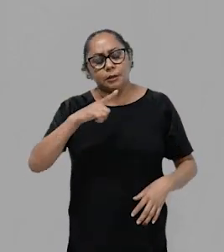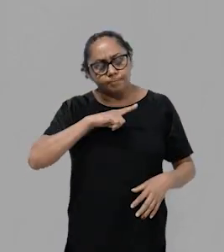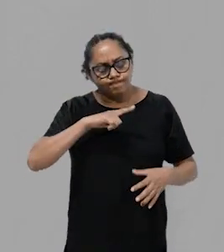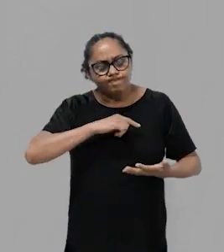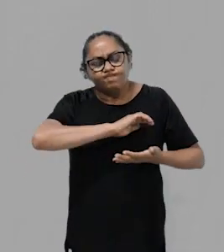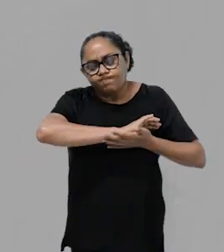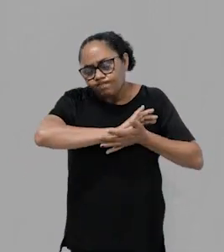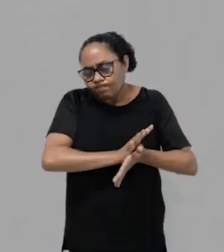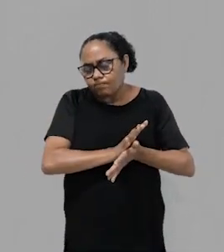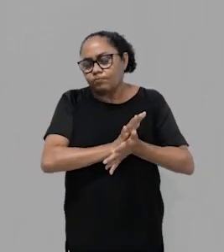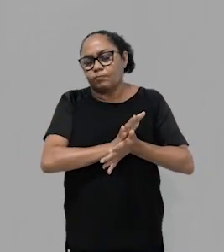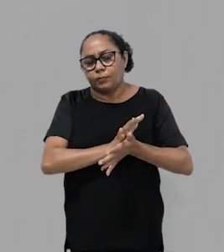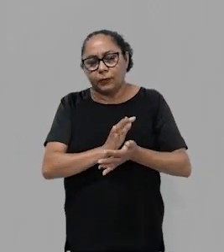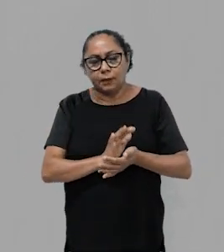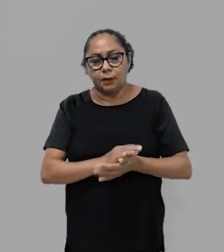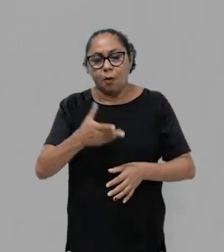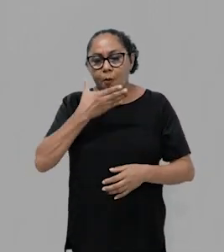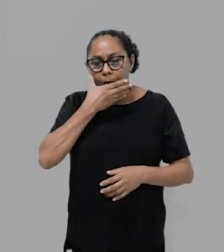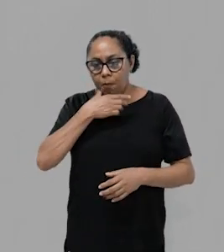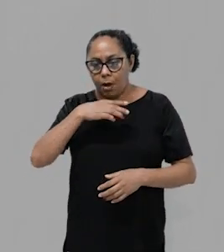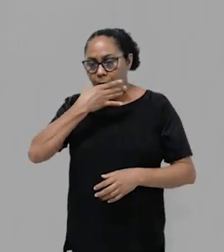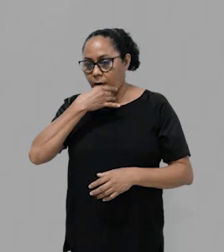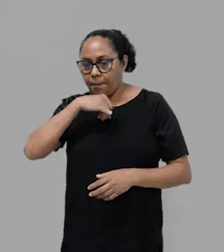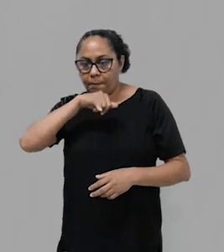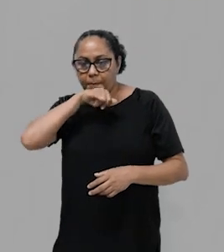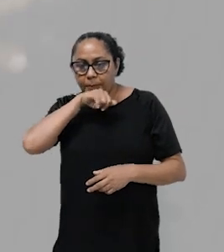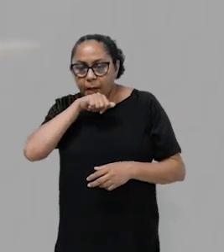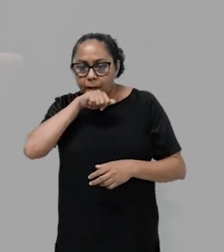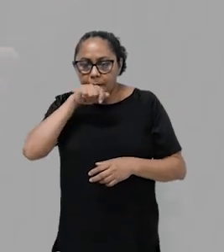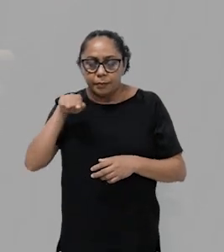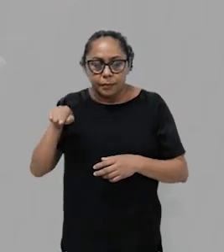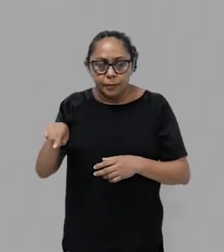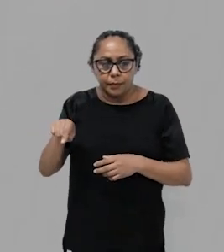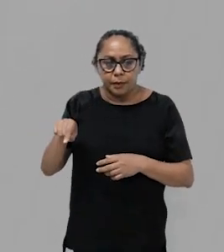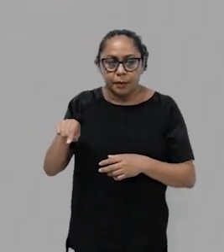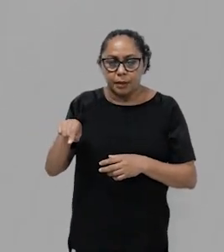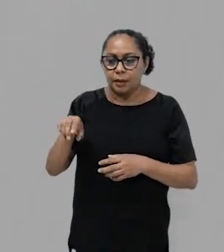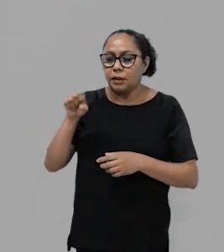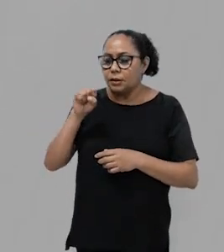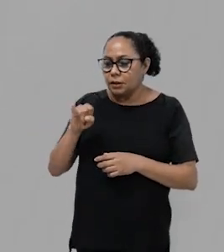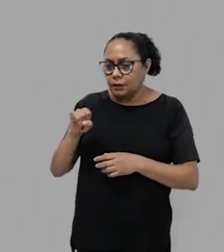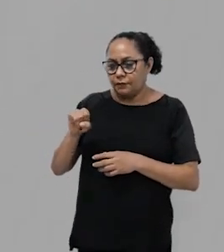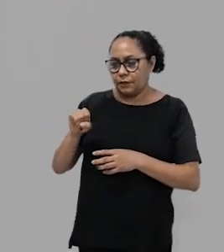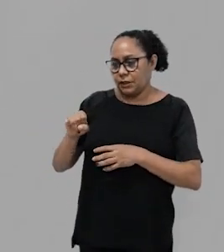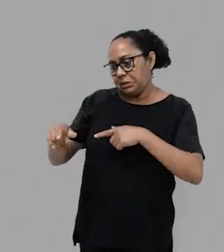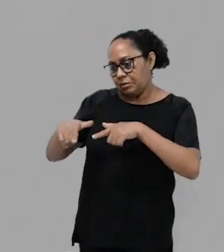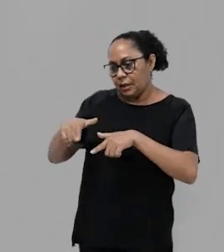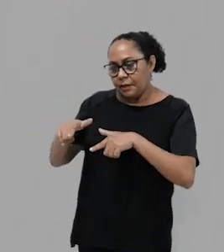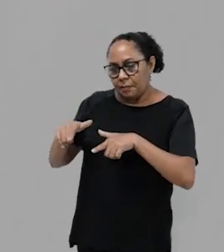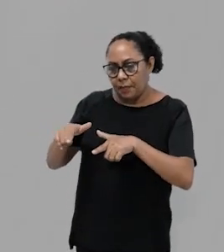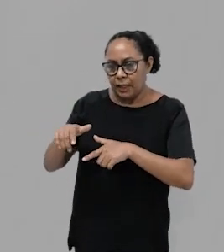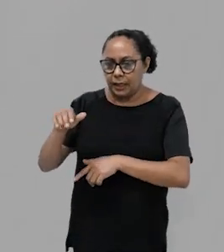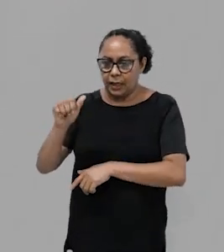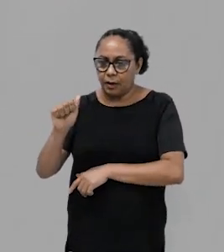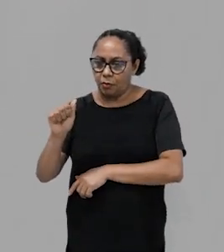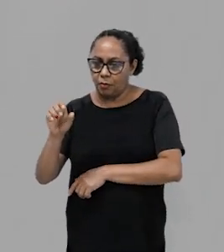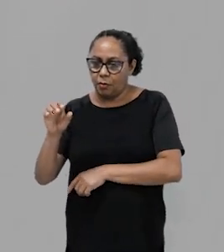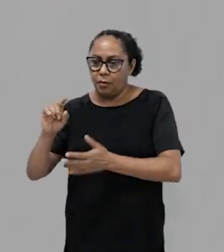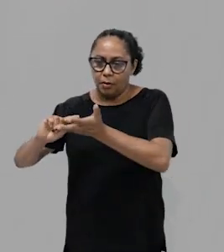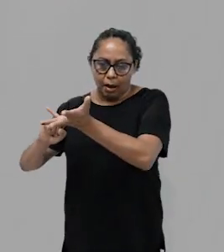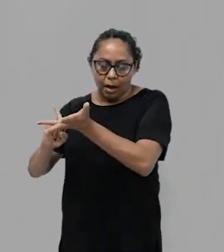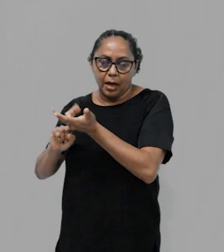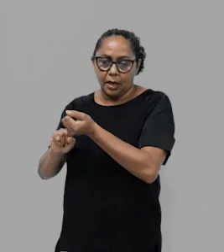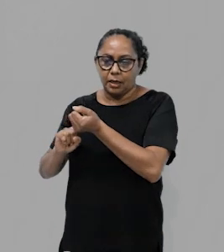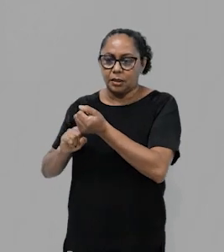deles literalmente esqueceram: se você for artista, nós cancelamos sua herança, e ele se jogou na boemia,